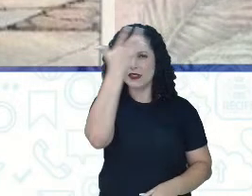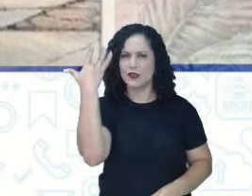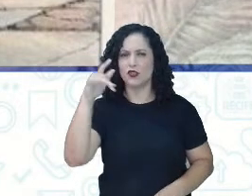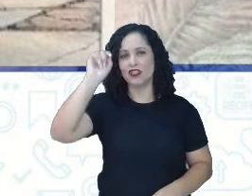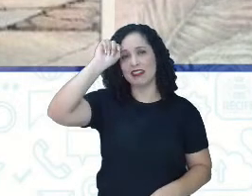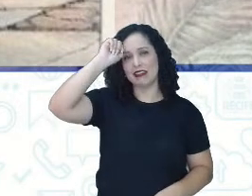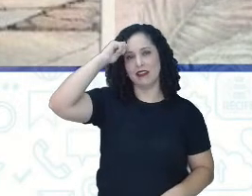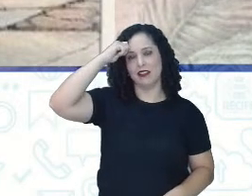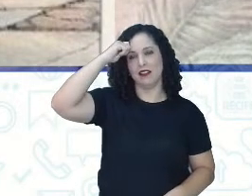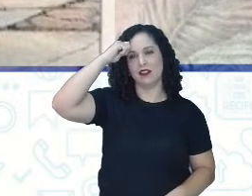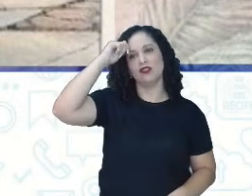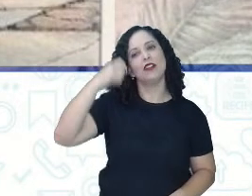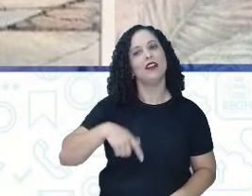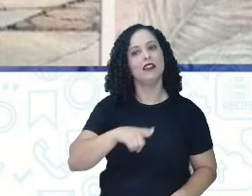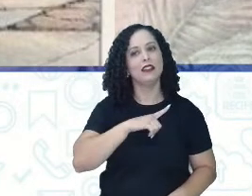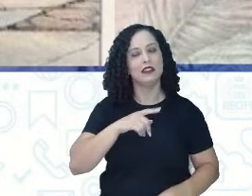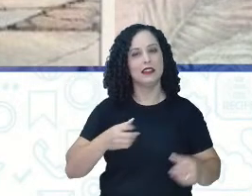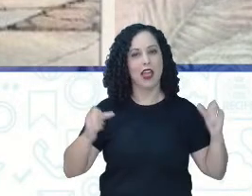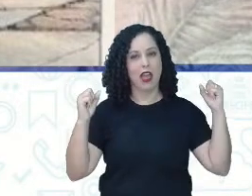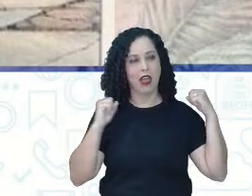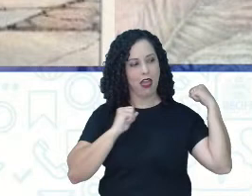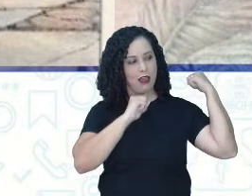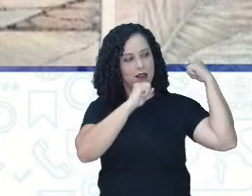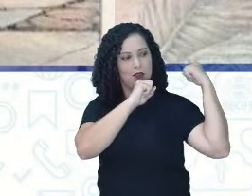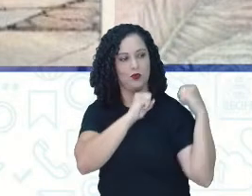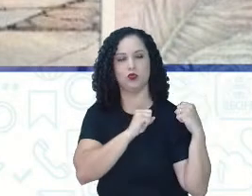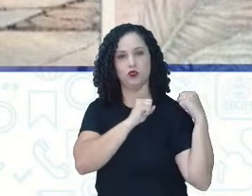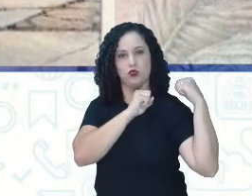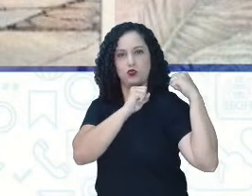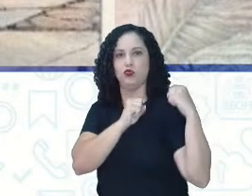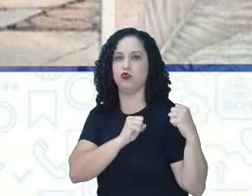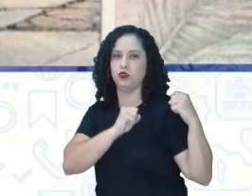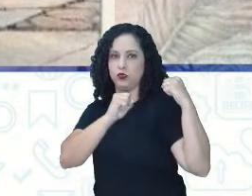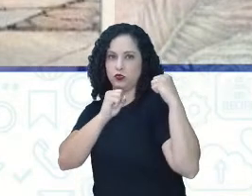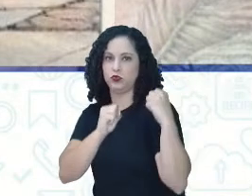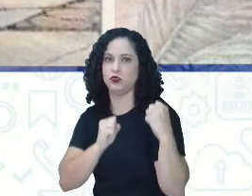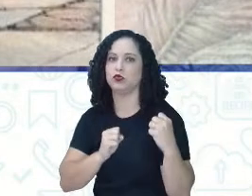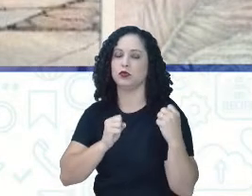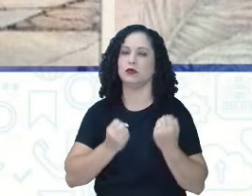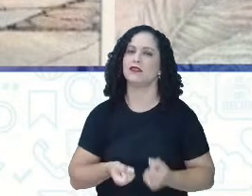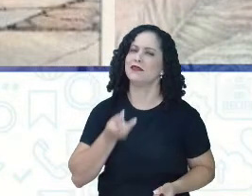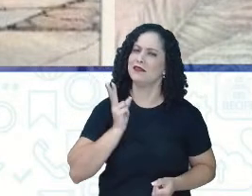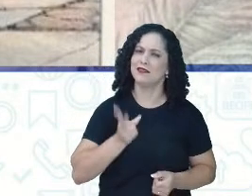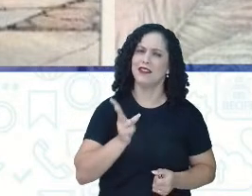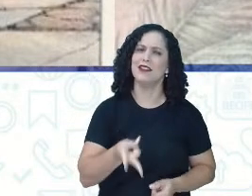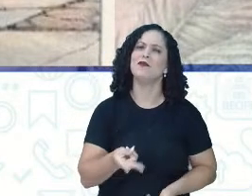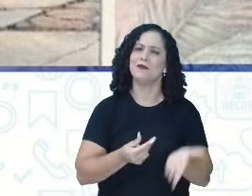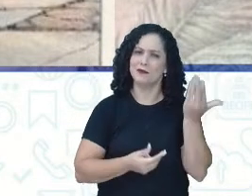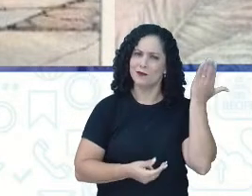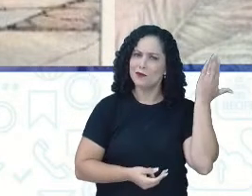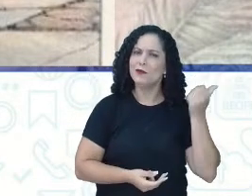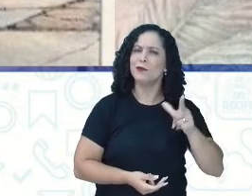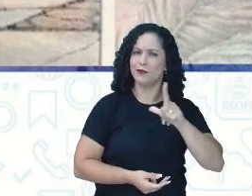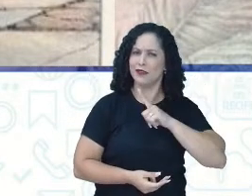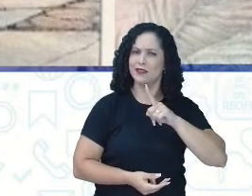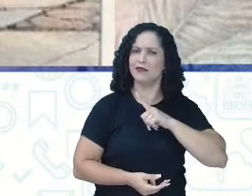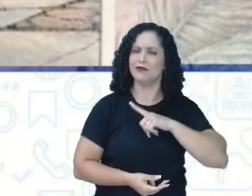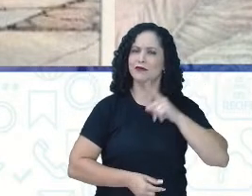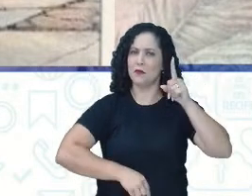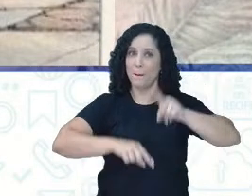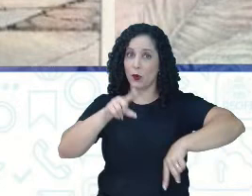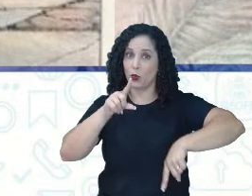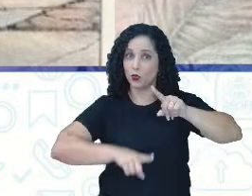cangueiros. Eram carregadores, né? Então era uma cena muito comum do Brasil escravocrata, né? Afinal de contas, todas as mercadorias